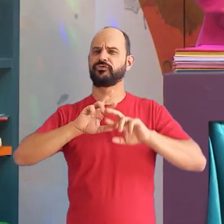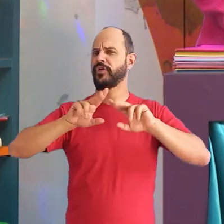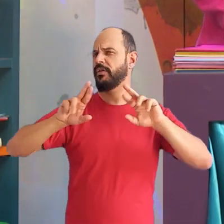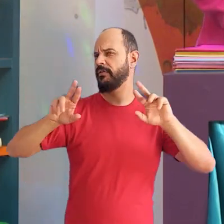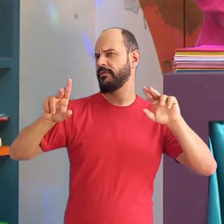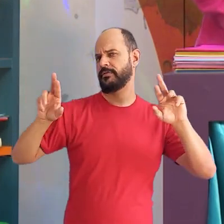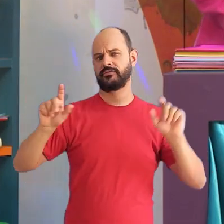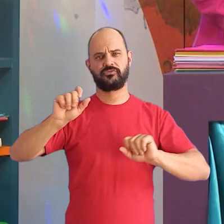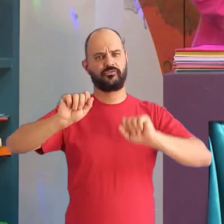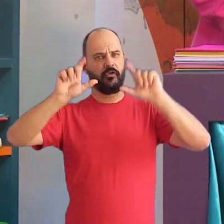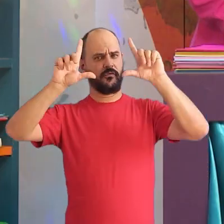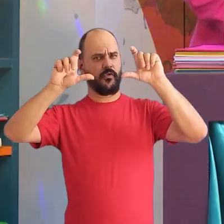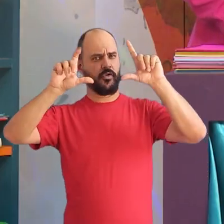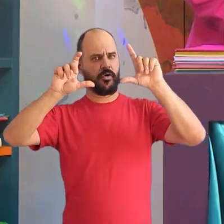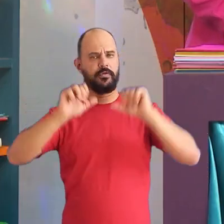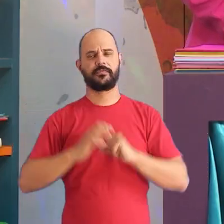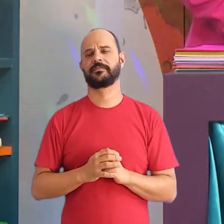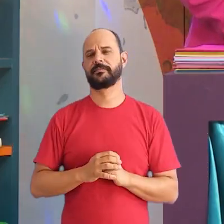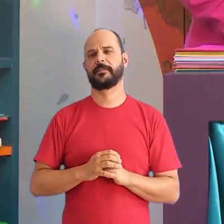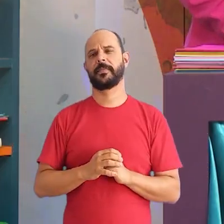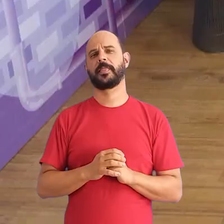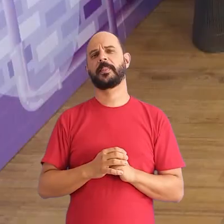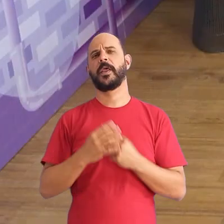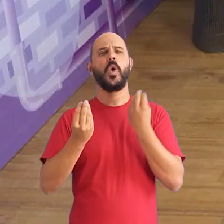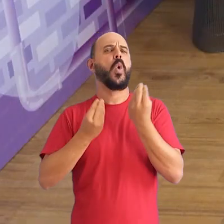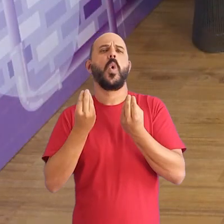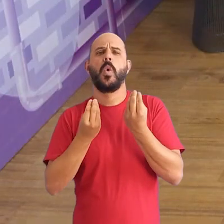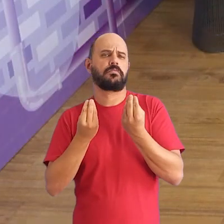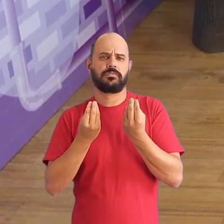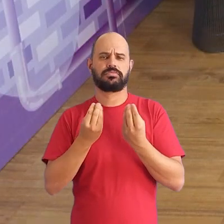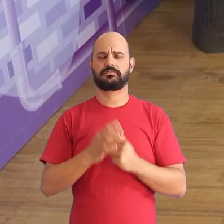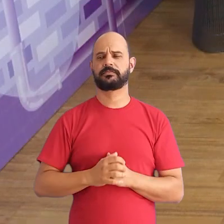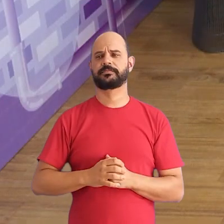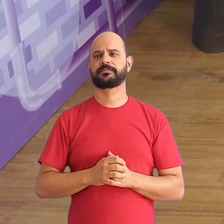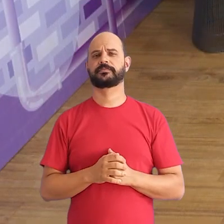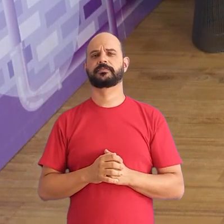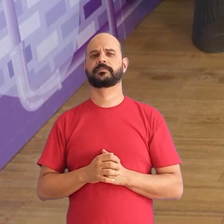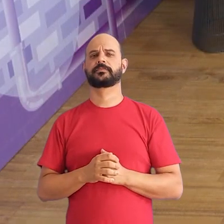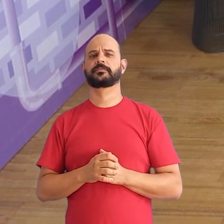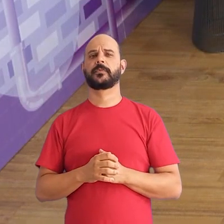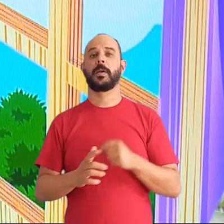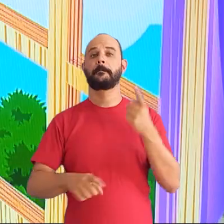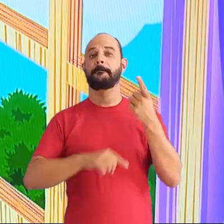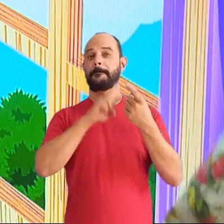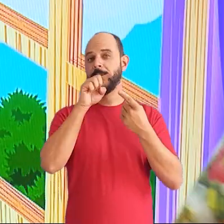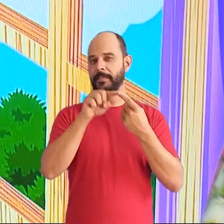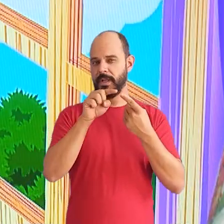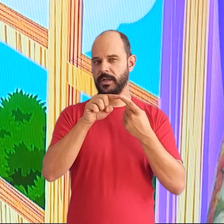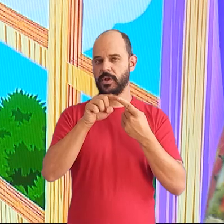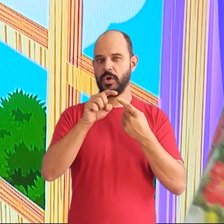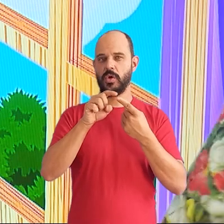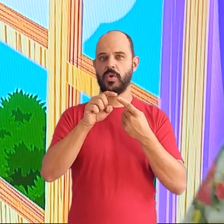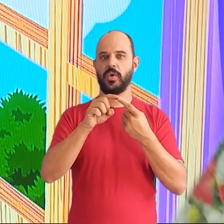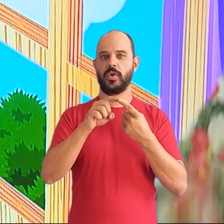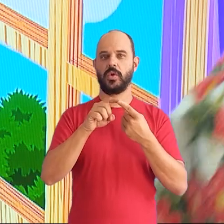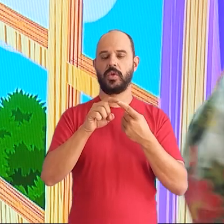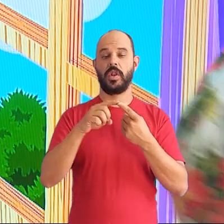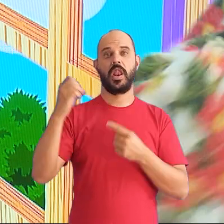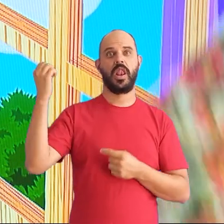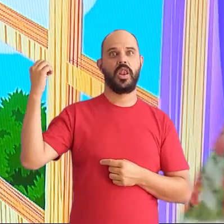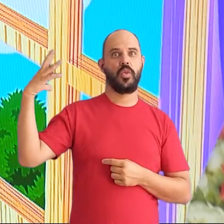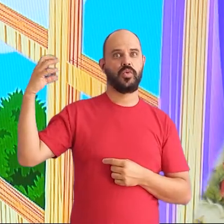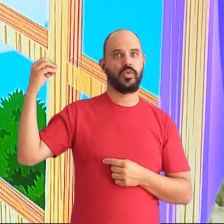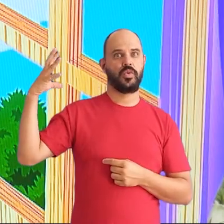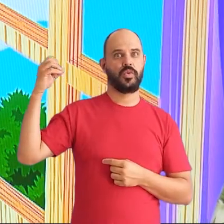provocar diferentes efeitos na nossa imagem. E como é cada efeito? Vamos te ensinar! Número